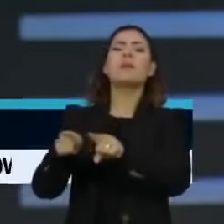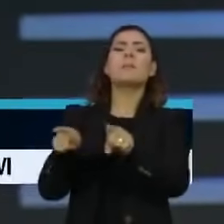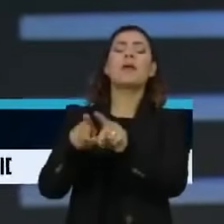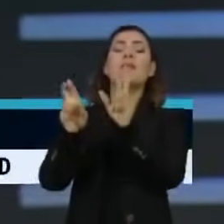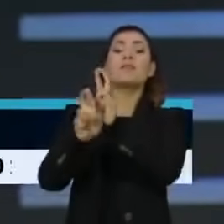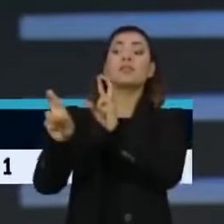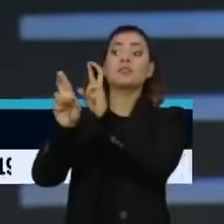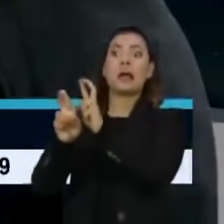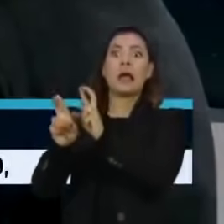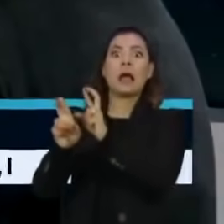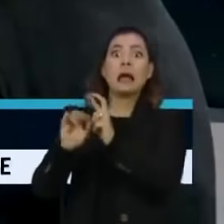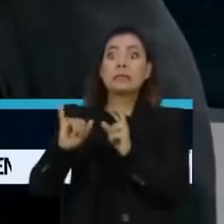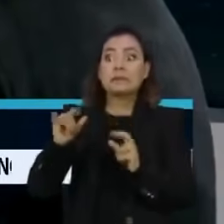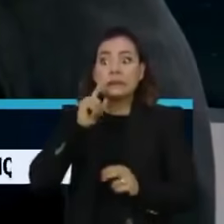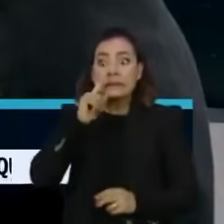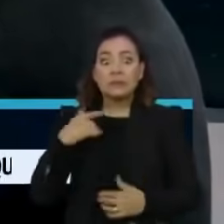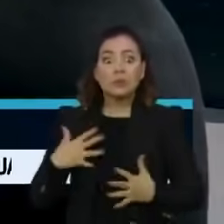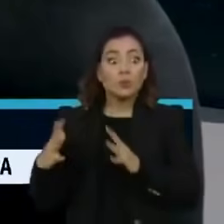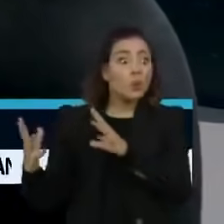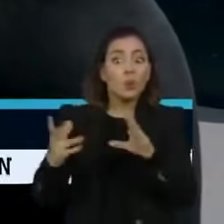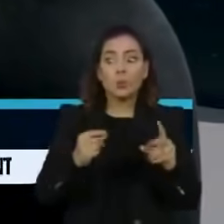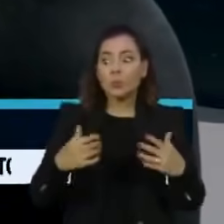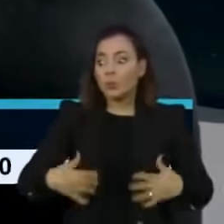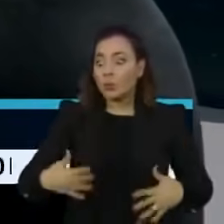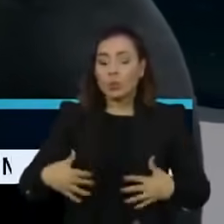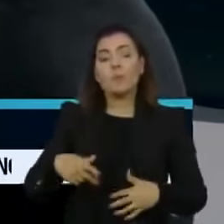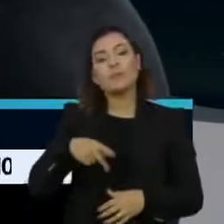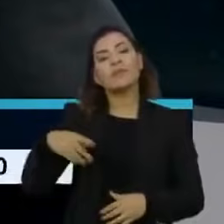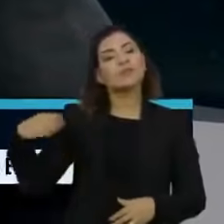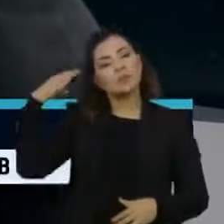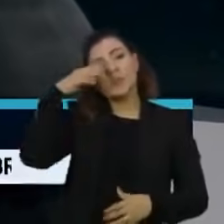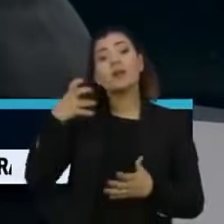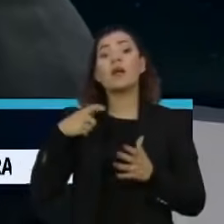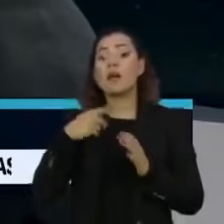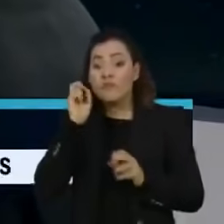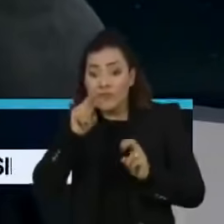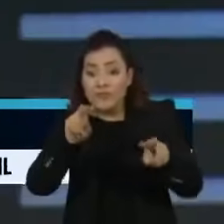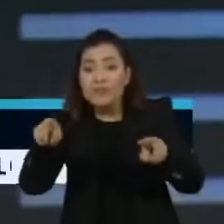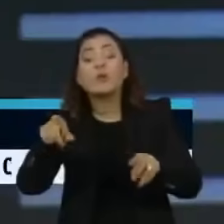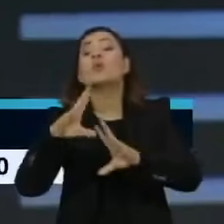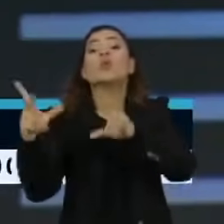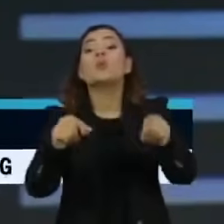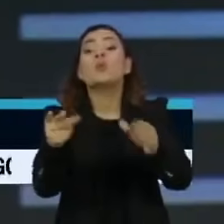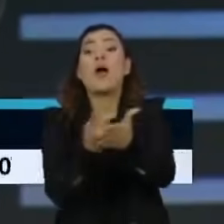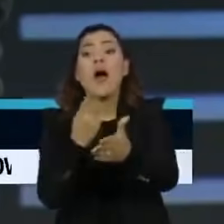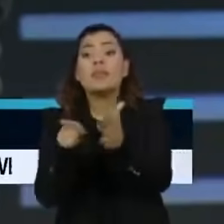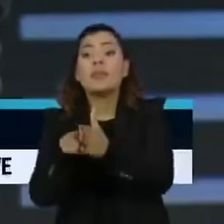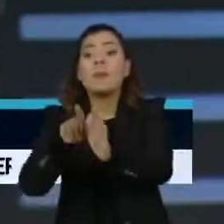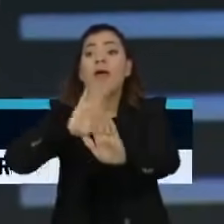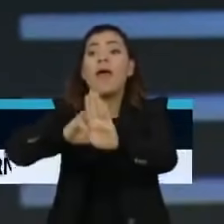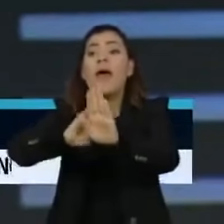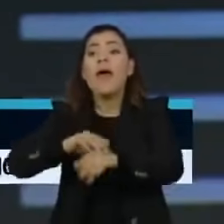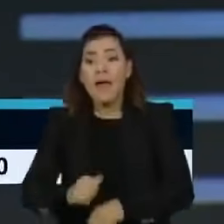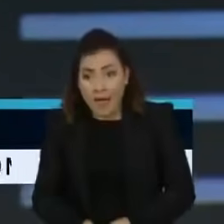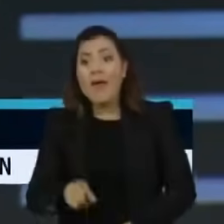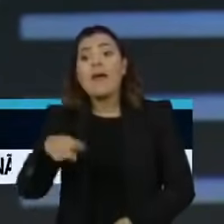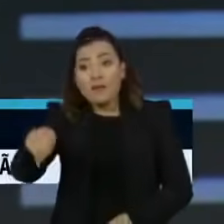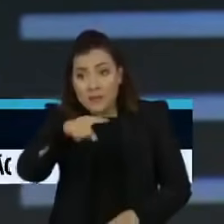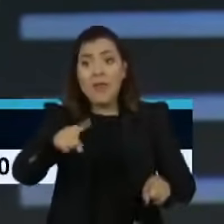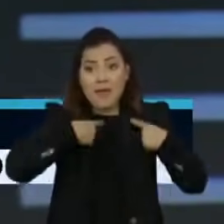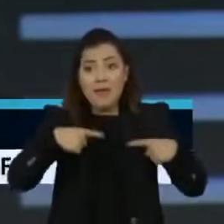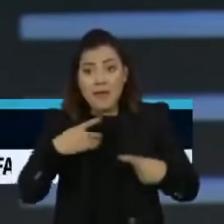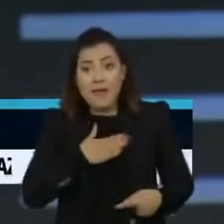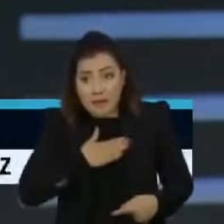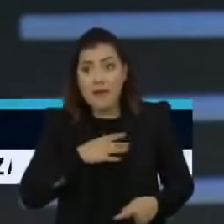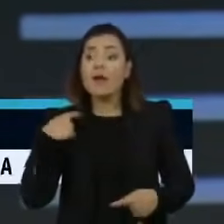investigar e quando você abre o leque de riscos a suposição do bolsonaro ela tem um monte de gente rabo preso aí em eles começaram a pegar